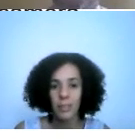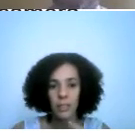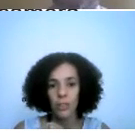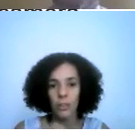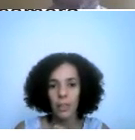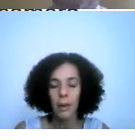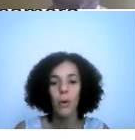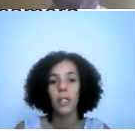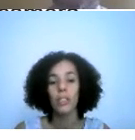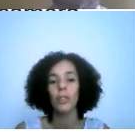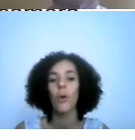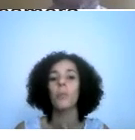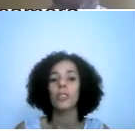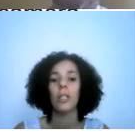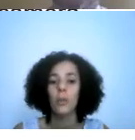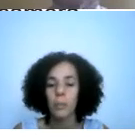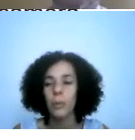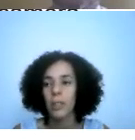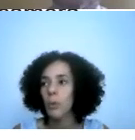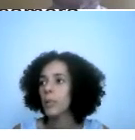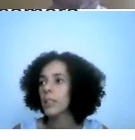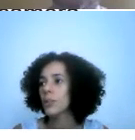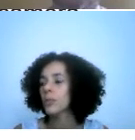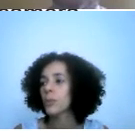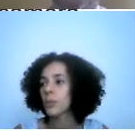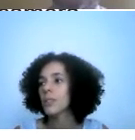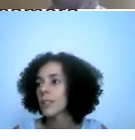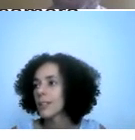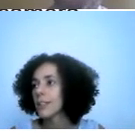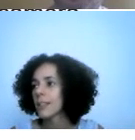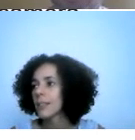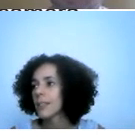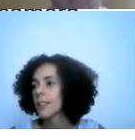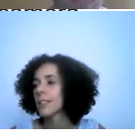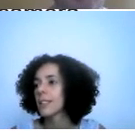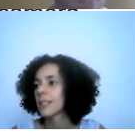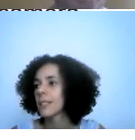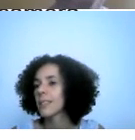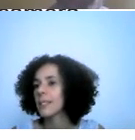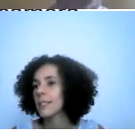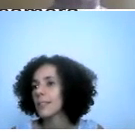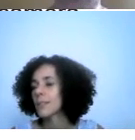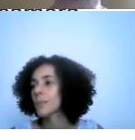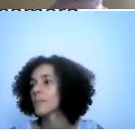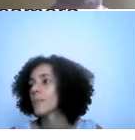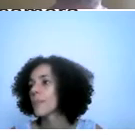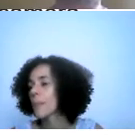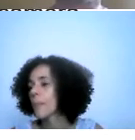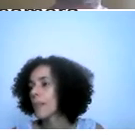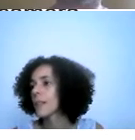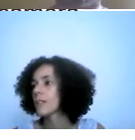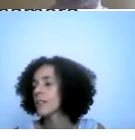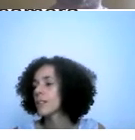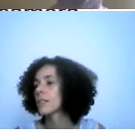não precisa a gente ficar, o que a gente come e achar que o animal tem que comer, né? As frutas. Sim, sim. E se você quer fornecer algo,